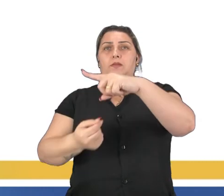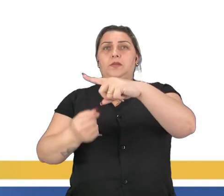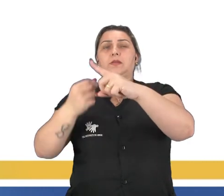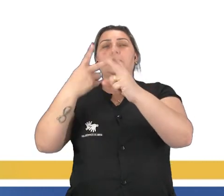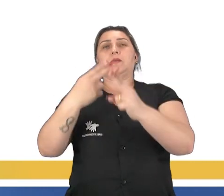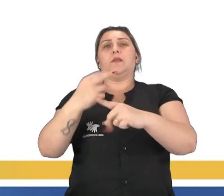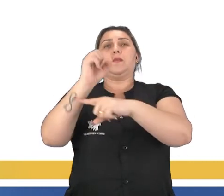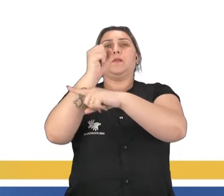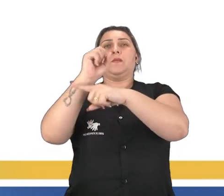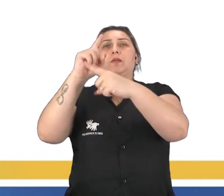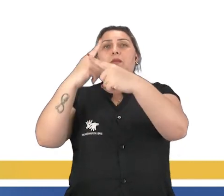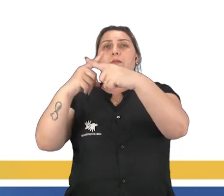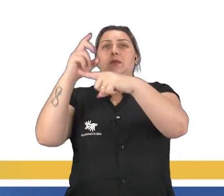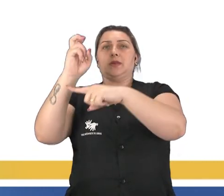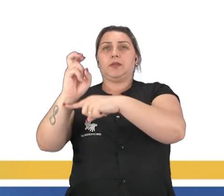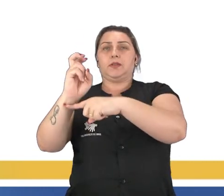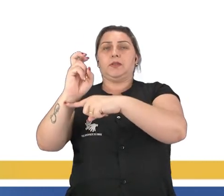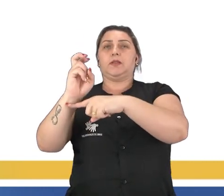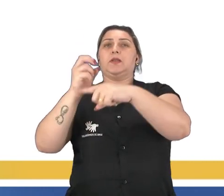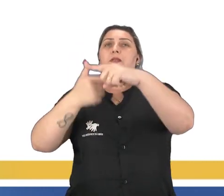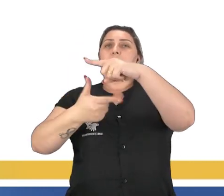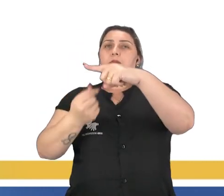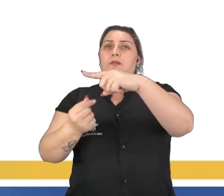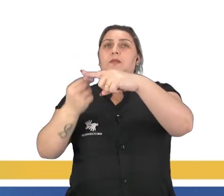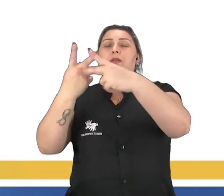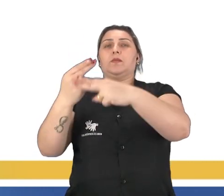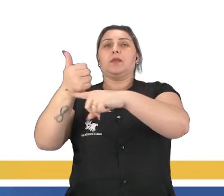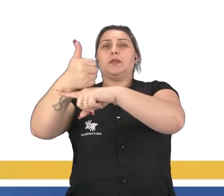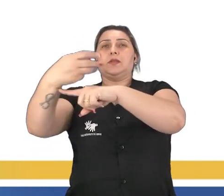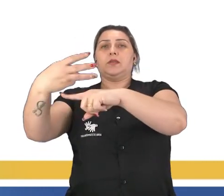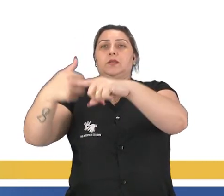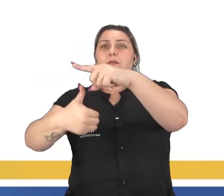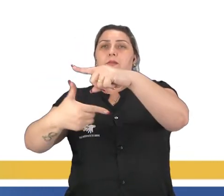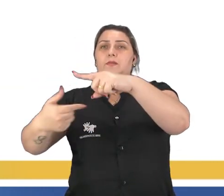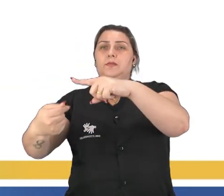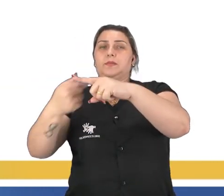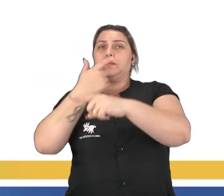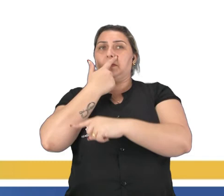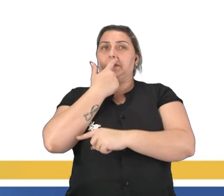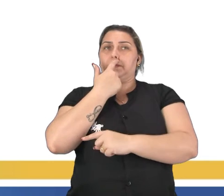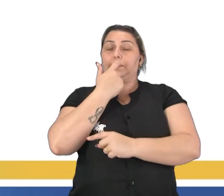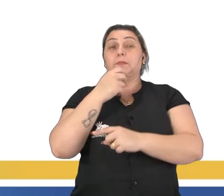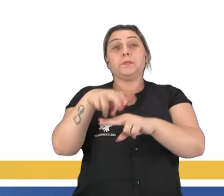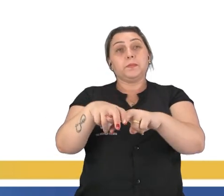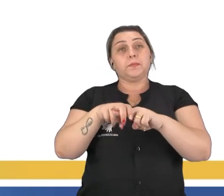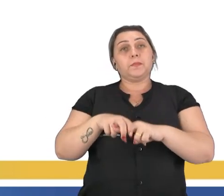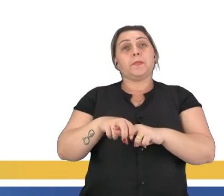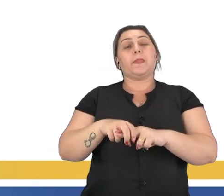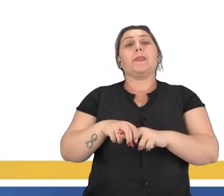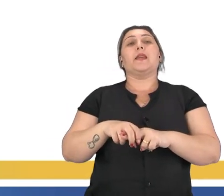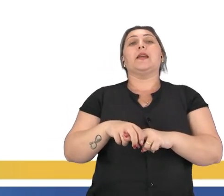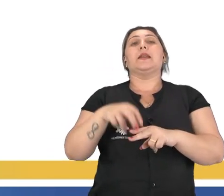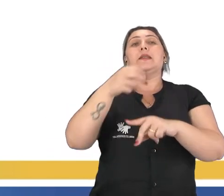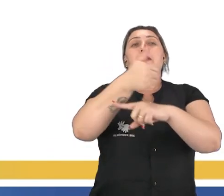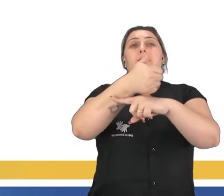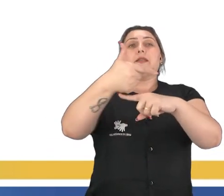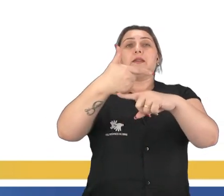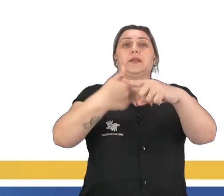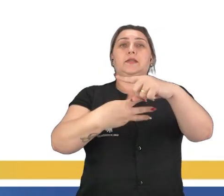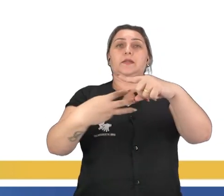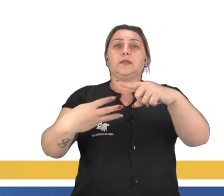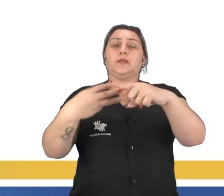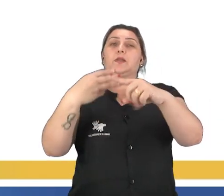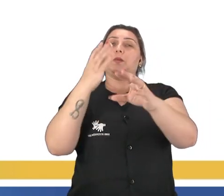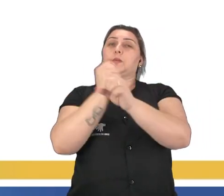que vai ser igual a 8 mais 5 sobre 20, que é igual a 13 sobre 20. Portanto, Bruno percorreu 13 vinteavos